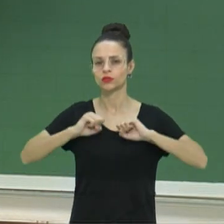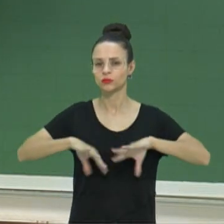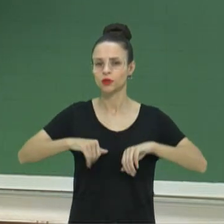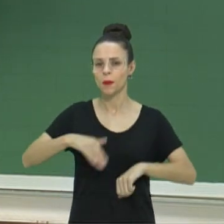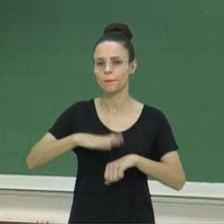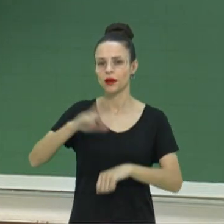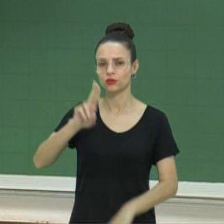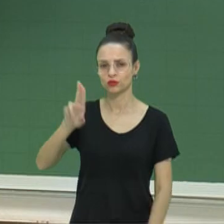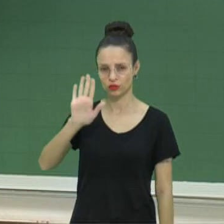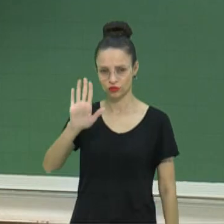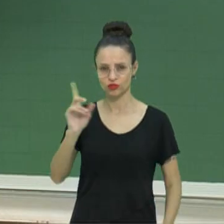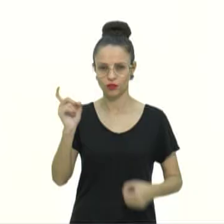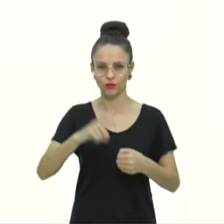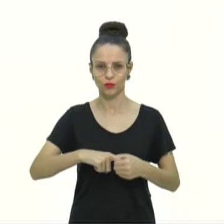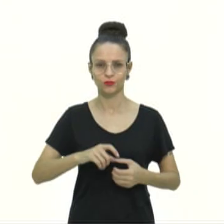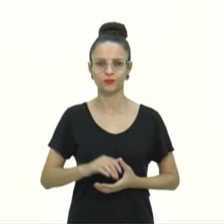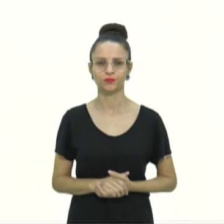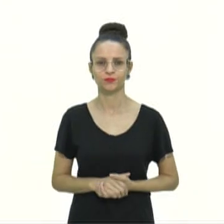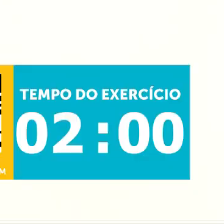um tempinho e já voltamos.